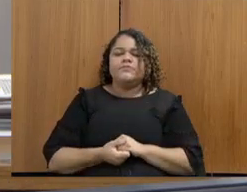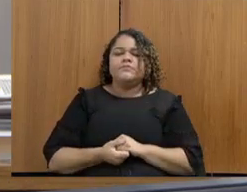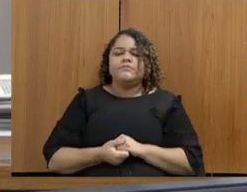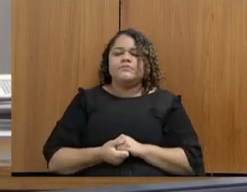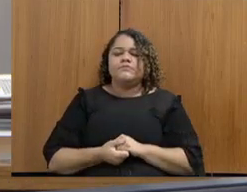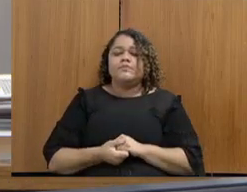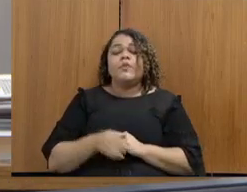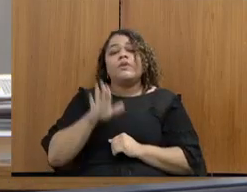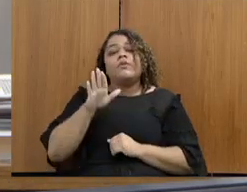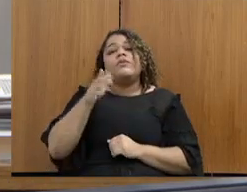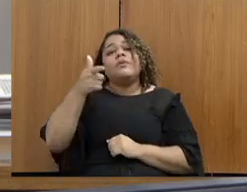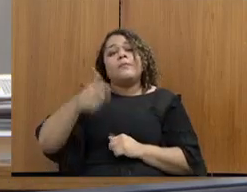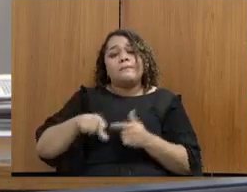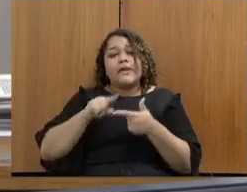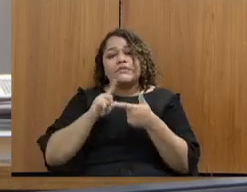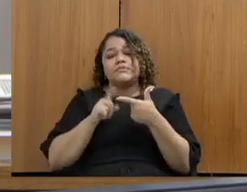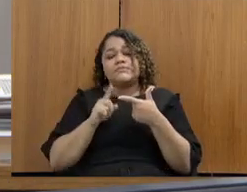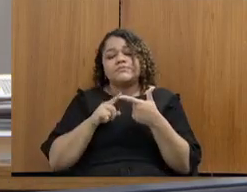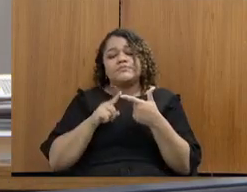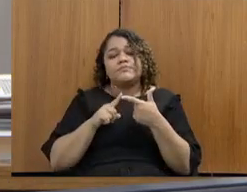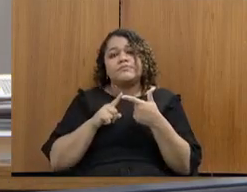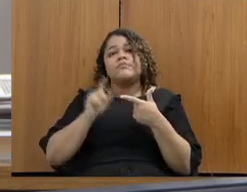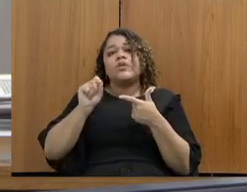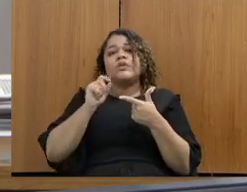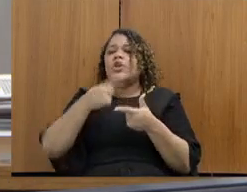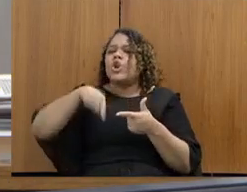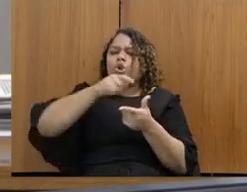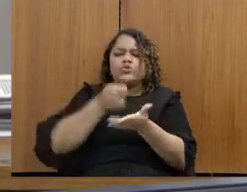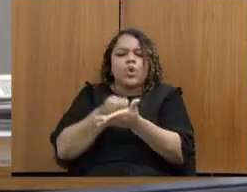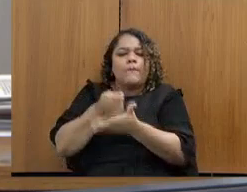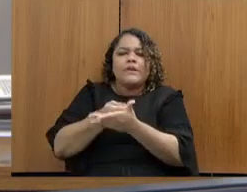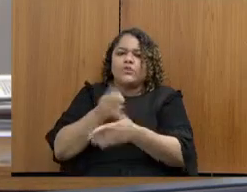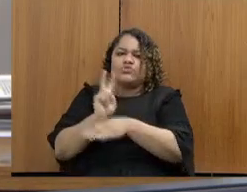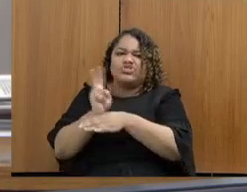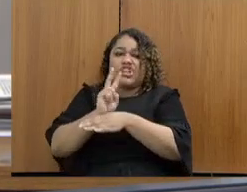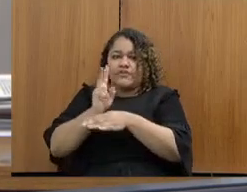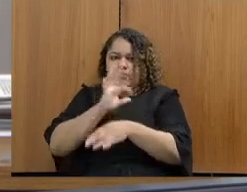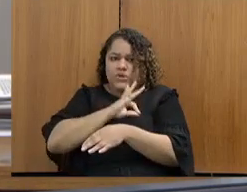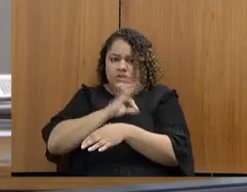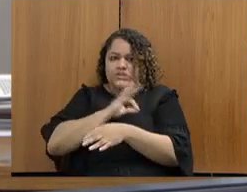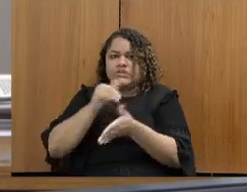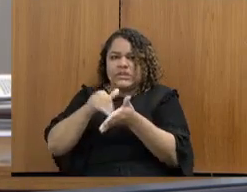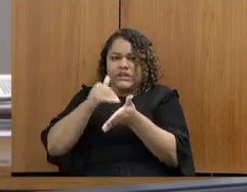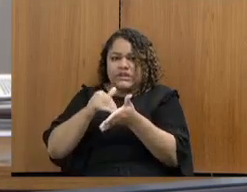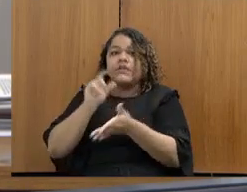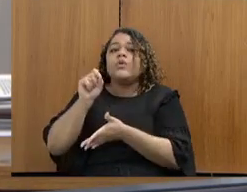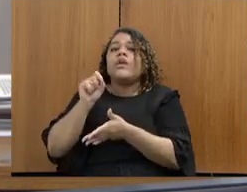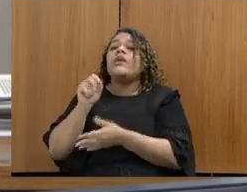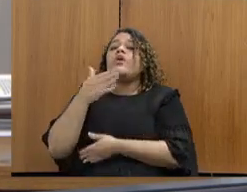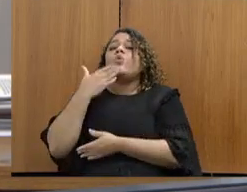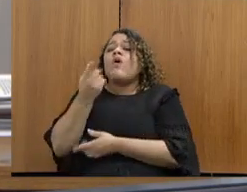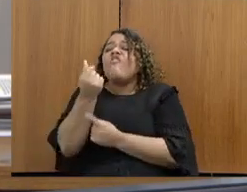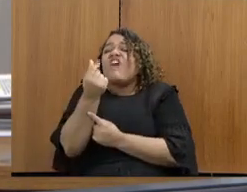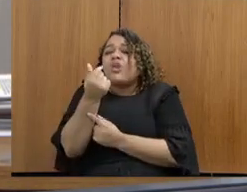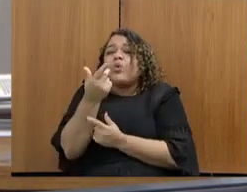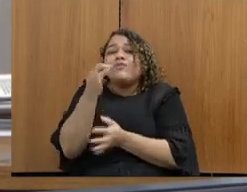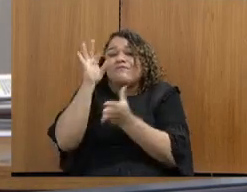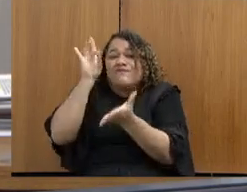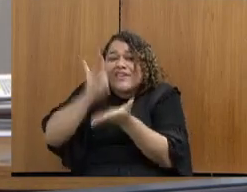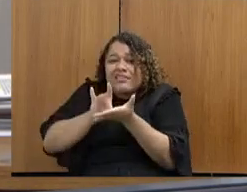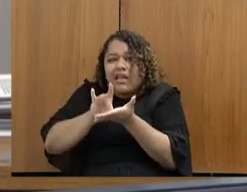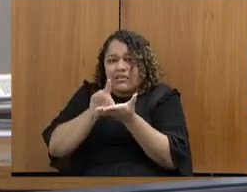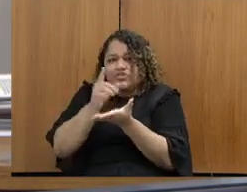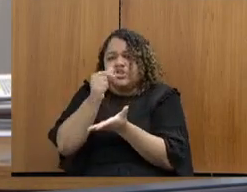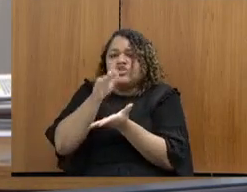cobrando aqui de todos os chefes de polícia secretários é qual o valor real de custeio e de investimento mas